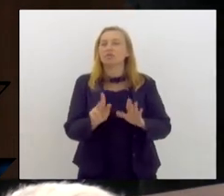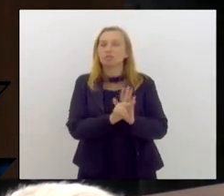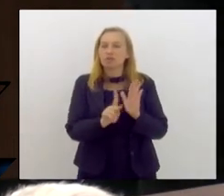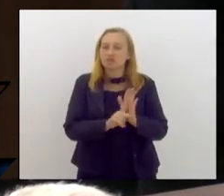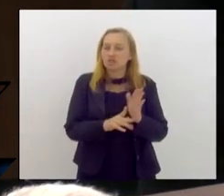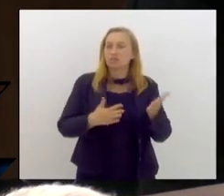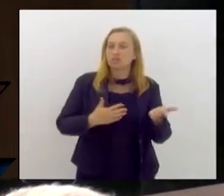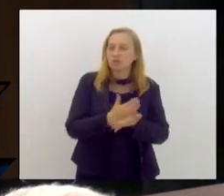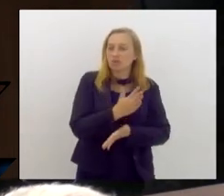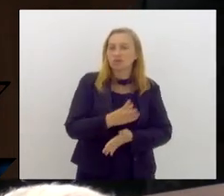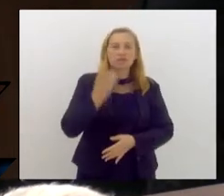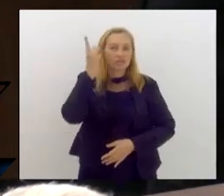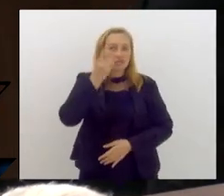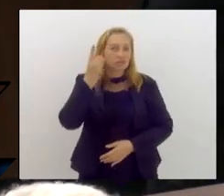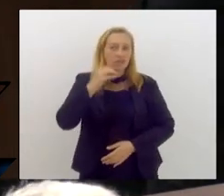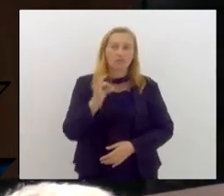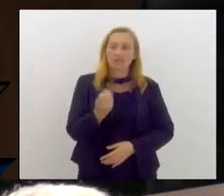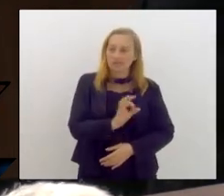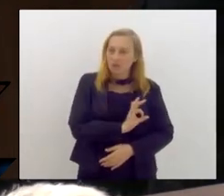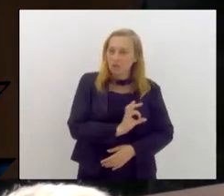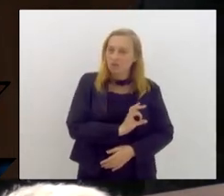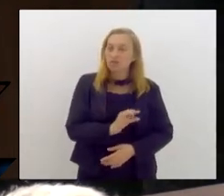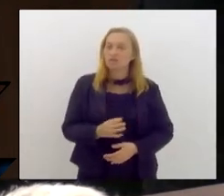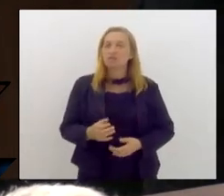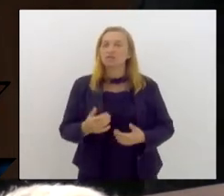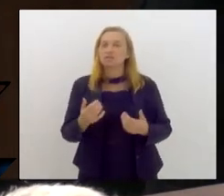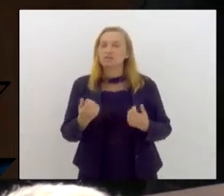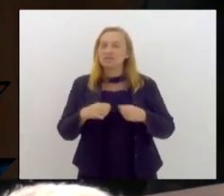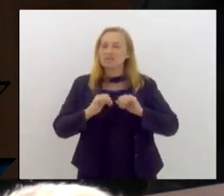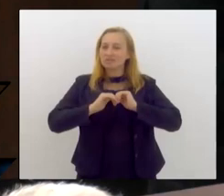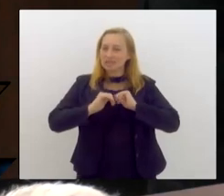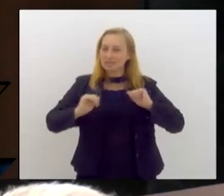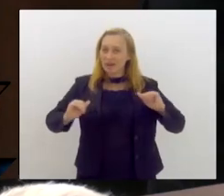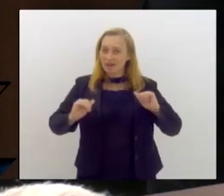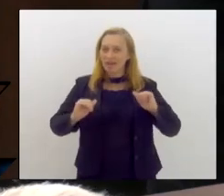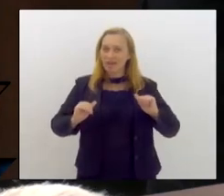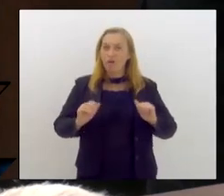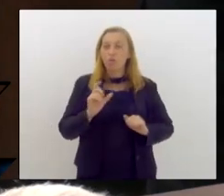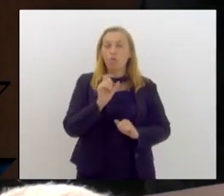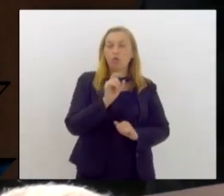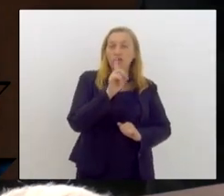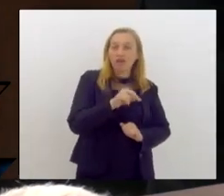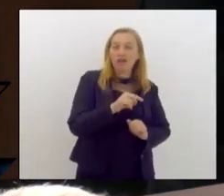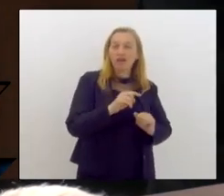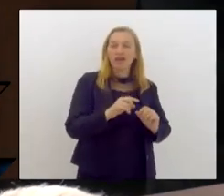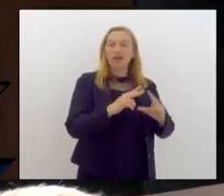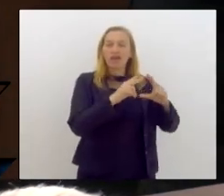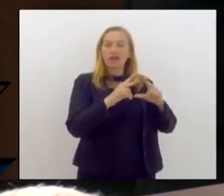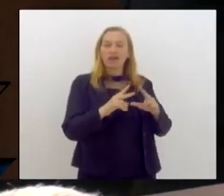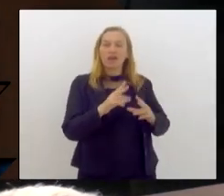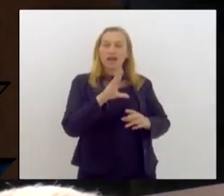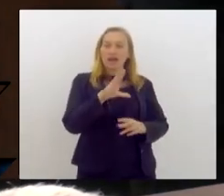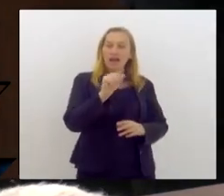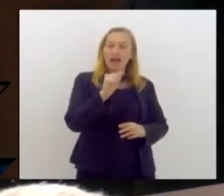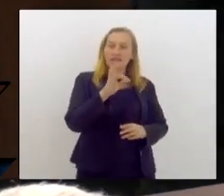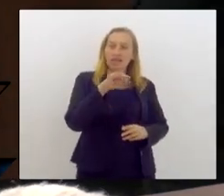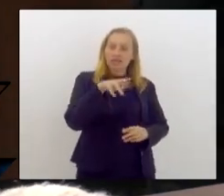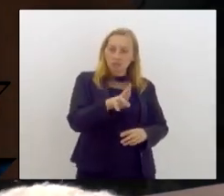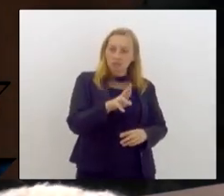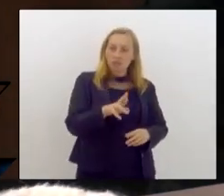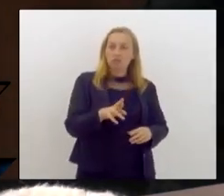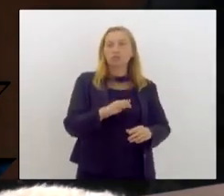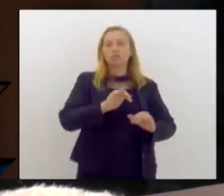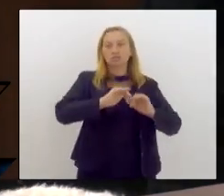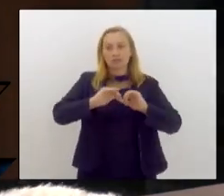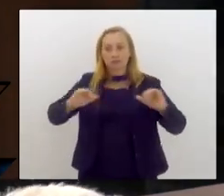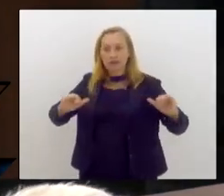também pela deputada Marta Rocha, porque a gente tem que separar o que é catador do que é bandido ladrão. E